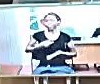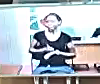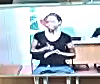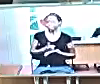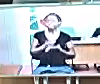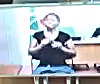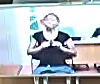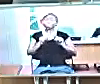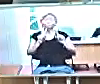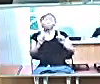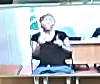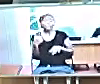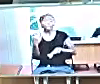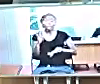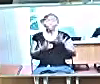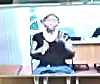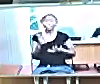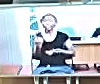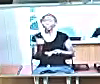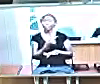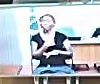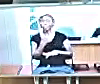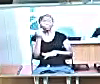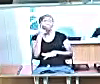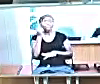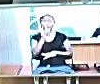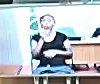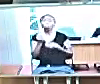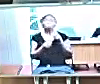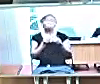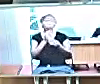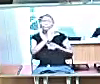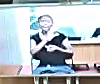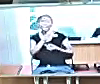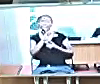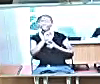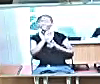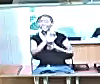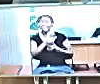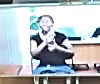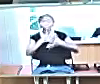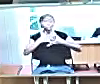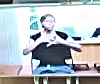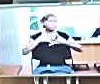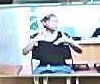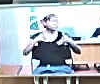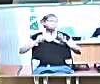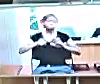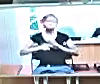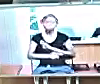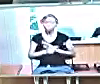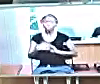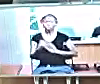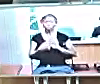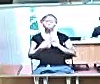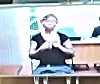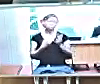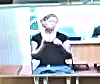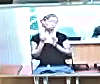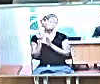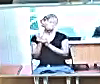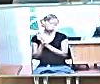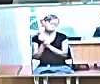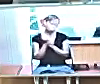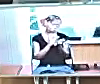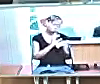mas às vezes a gente não consegue dimensionar e quantificar o tamanho dessa crise então nós vamos mostrar na ótica do orçamento público um pouco é